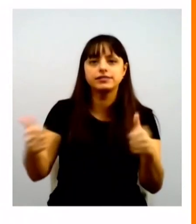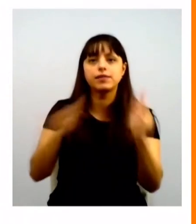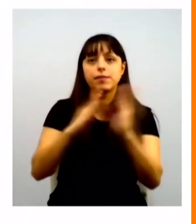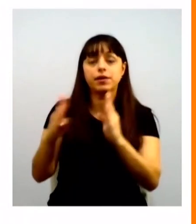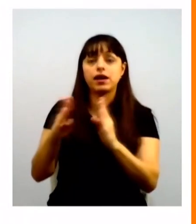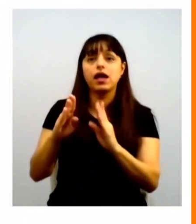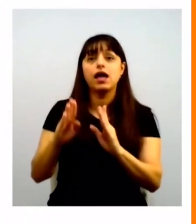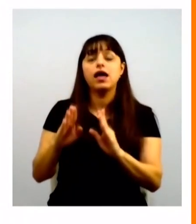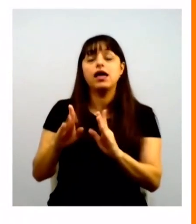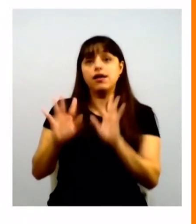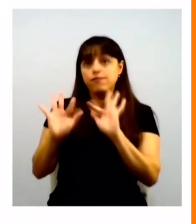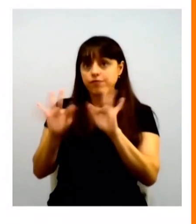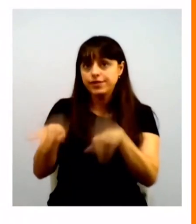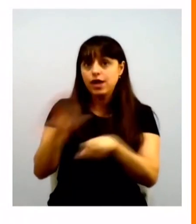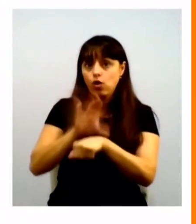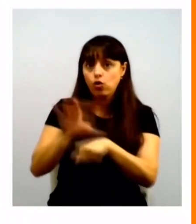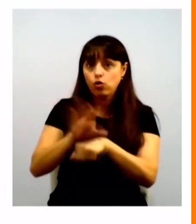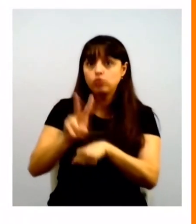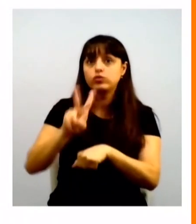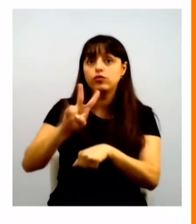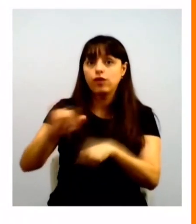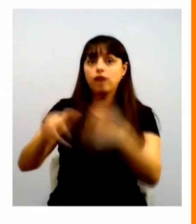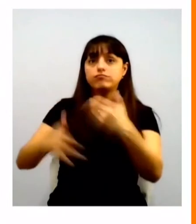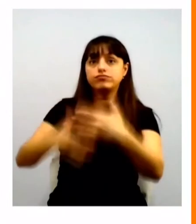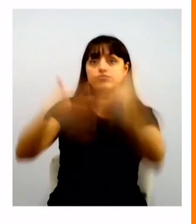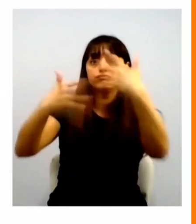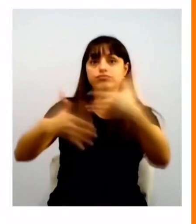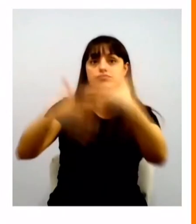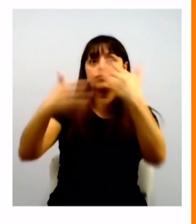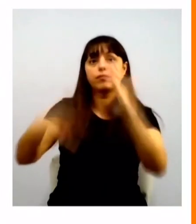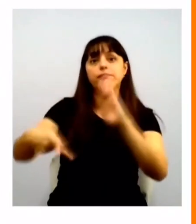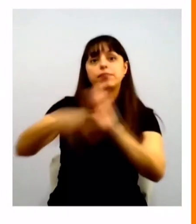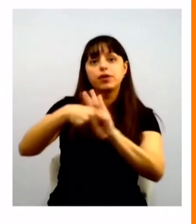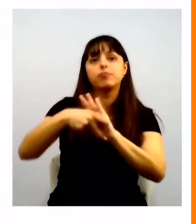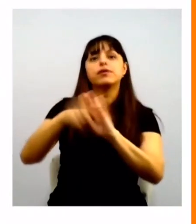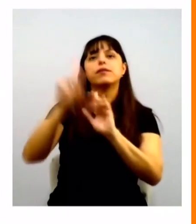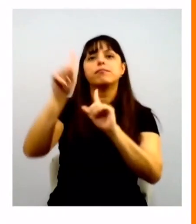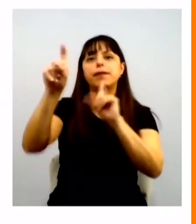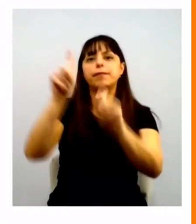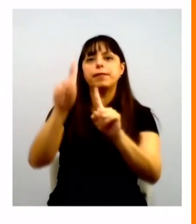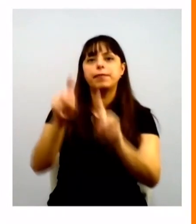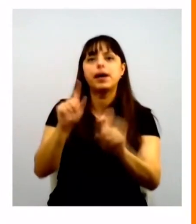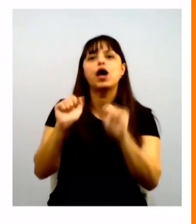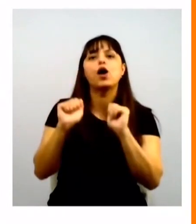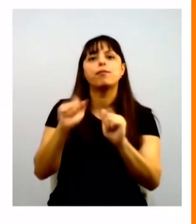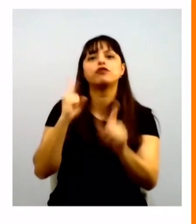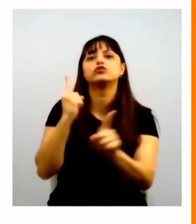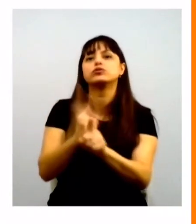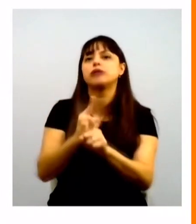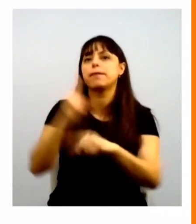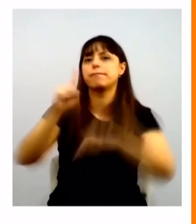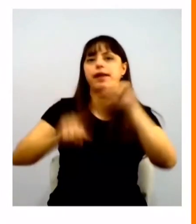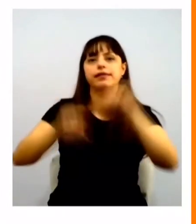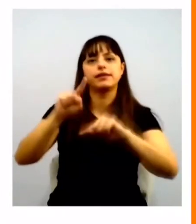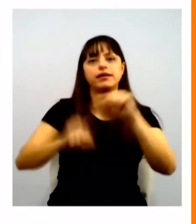playlist no site do Itaú Cultural e por lá vocês poderão encontrar todos esses materiais, bem?